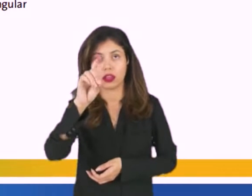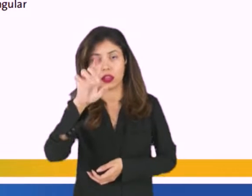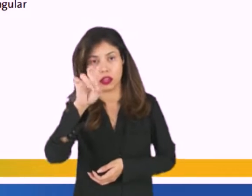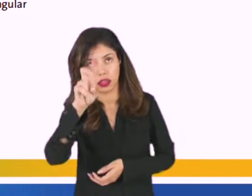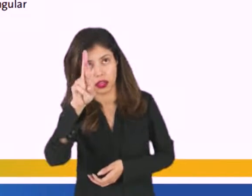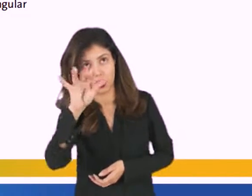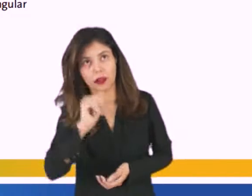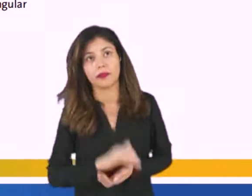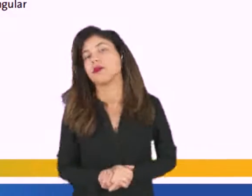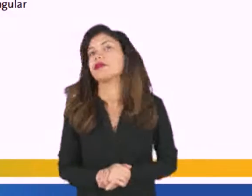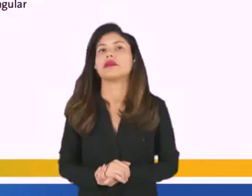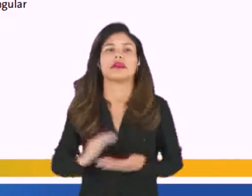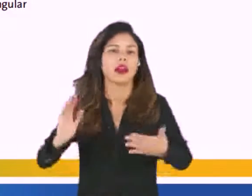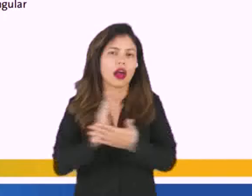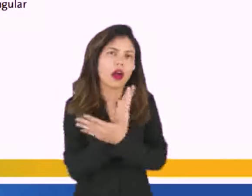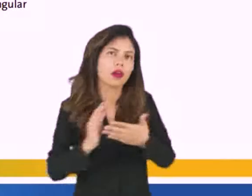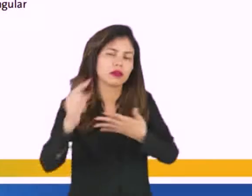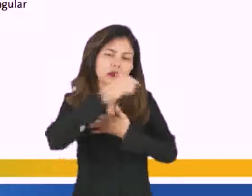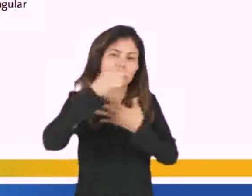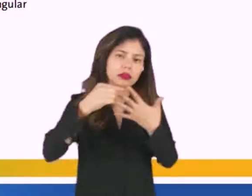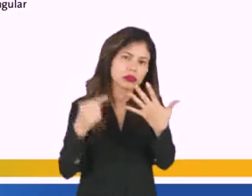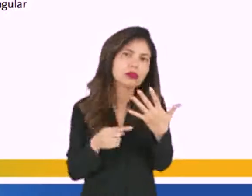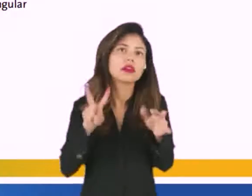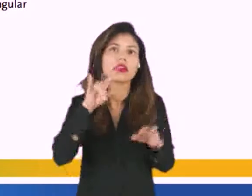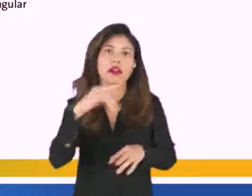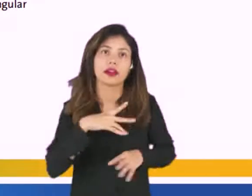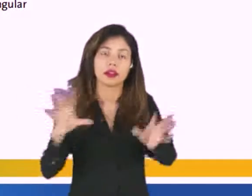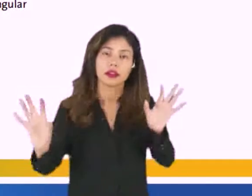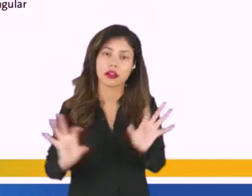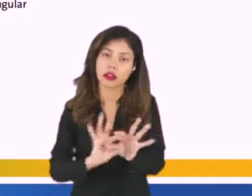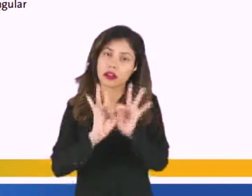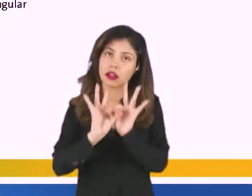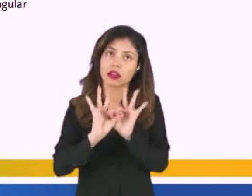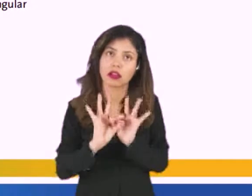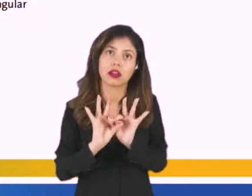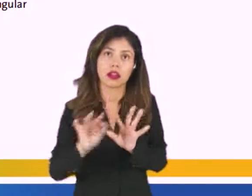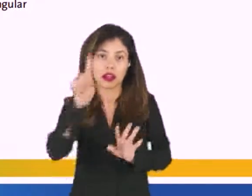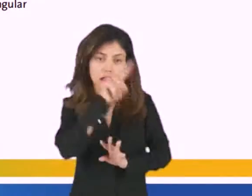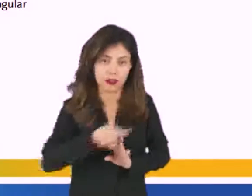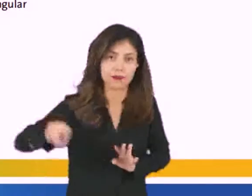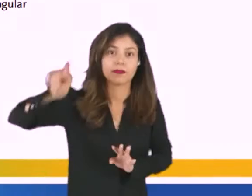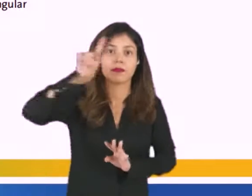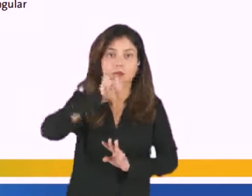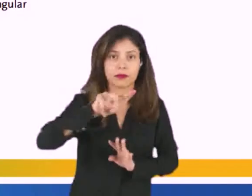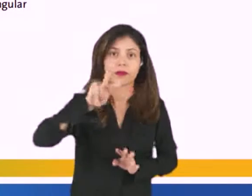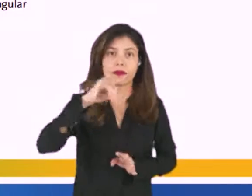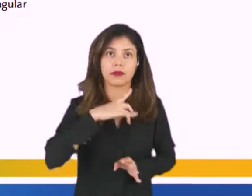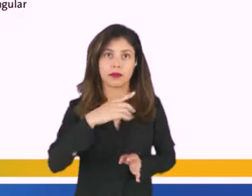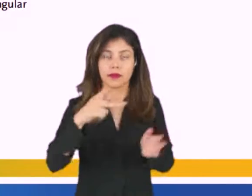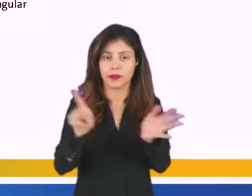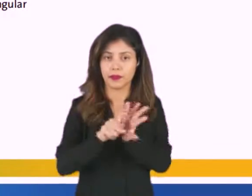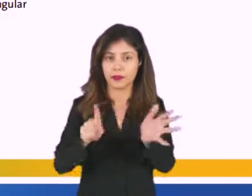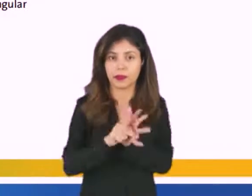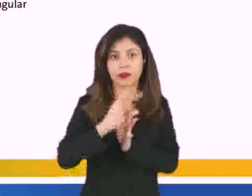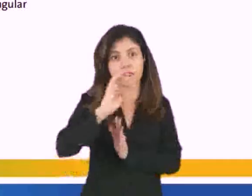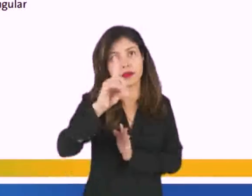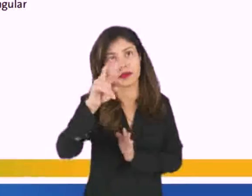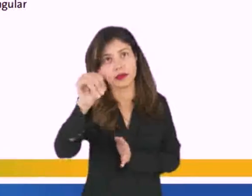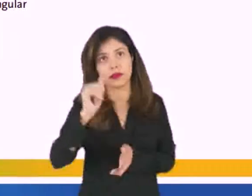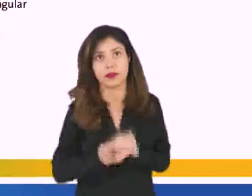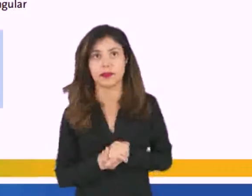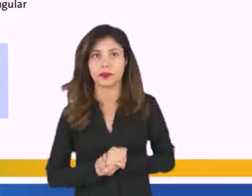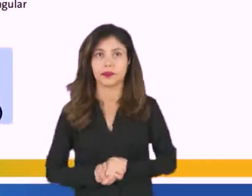sabe. Algumas dessas ligações vão ficar ligadas a essa cadeia. E dentre elas nós